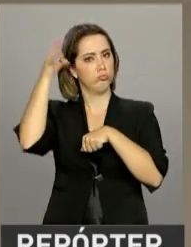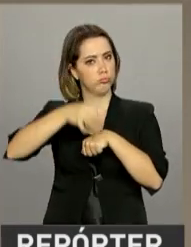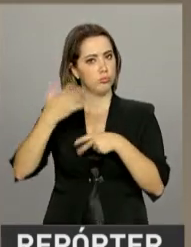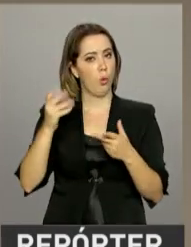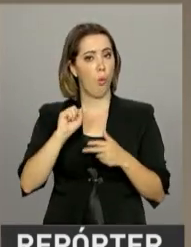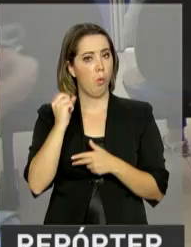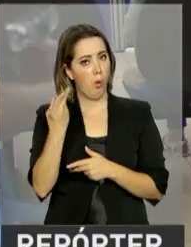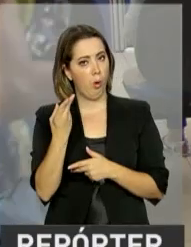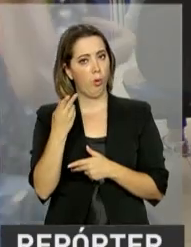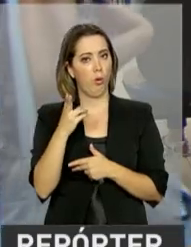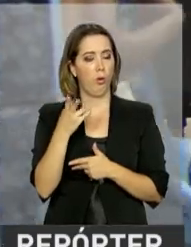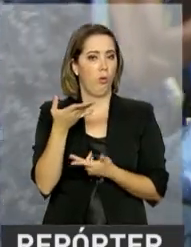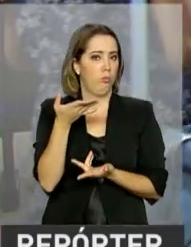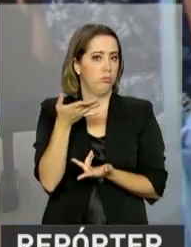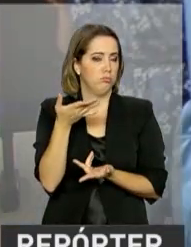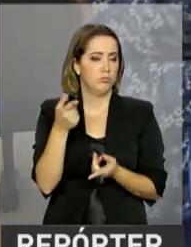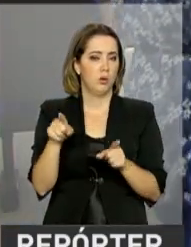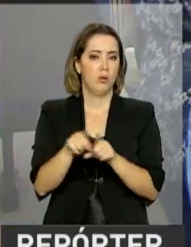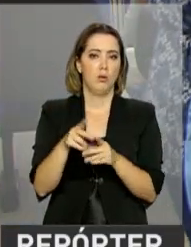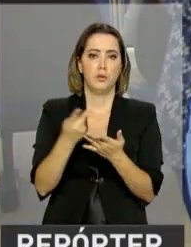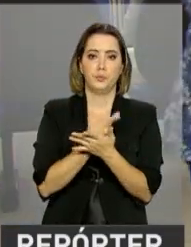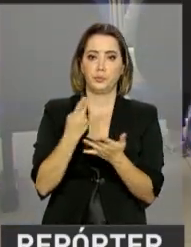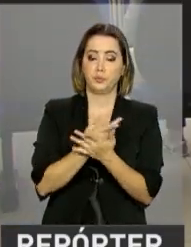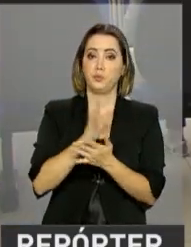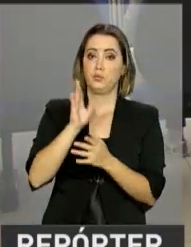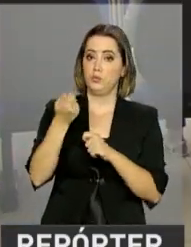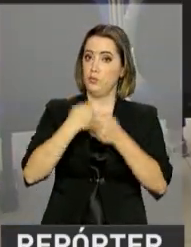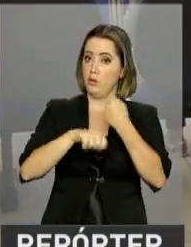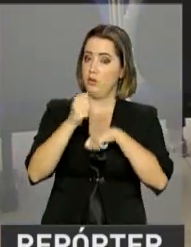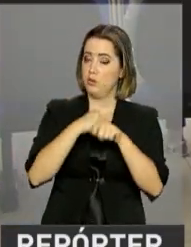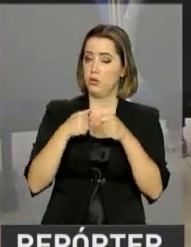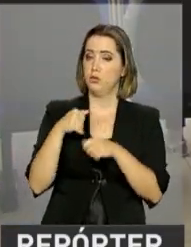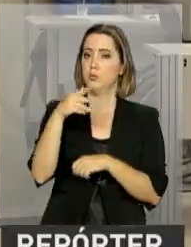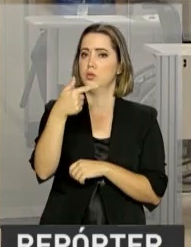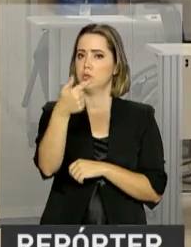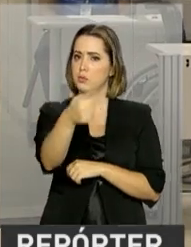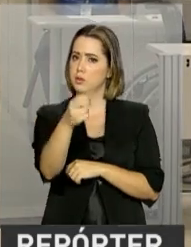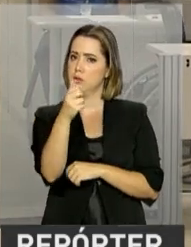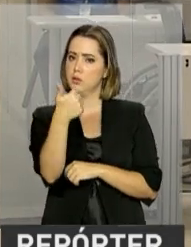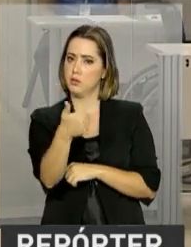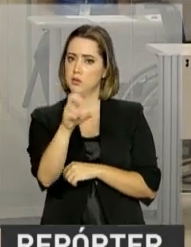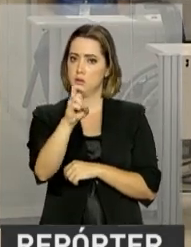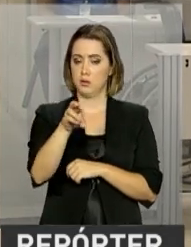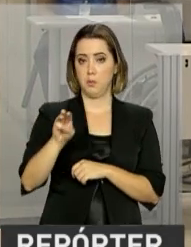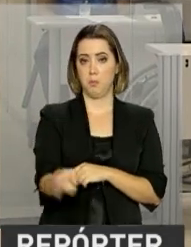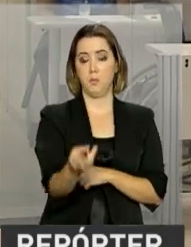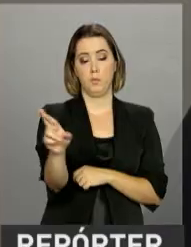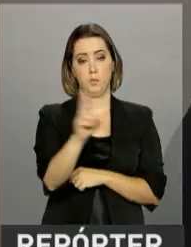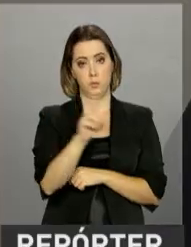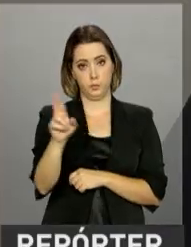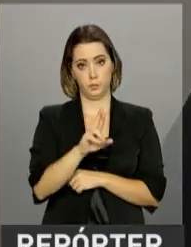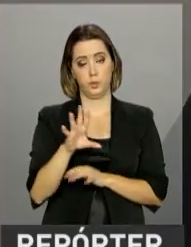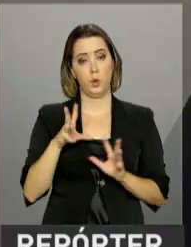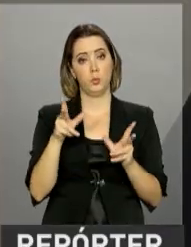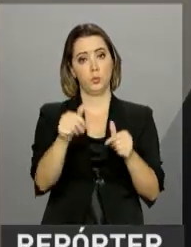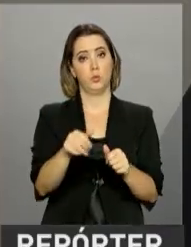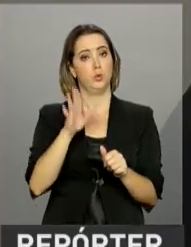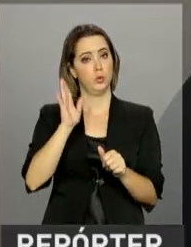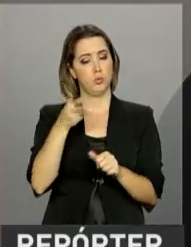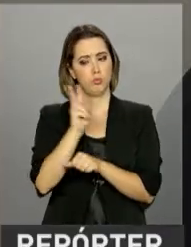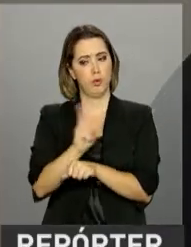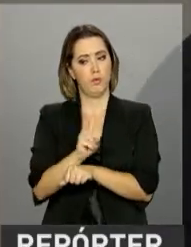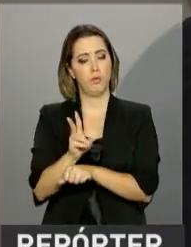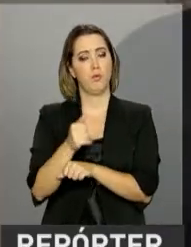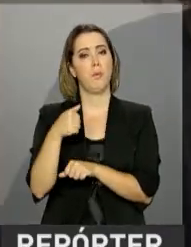que proporcionou uma economia de mais de 715 milhões de reais aos cofres públicos. Ao todo, já foram